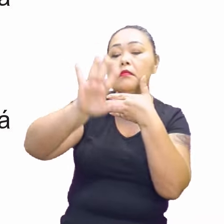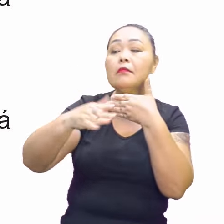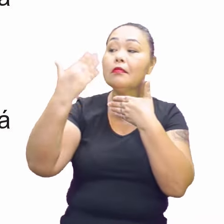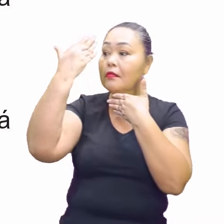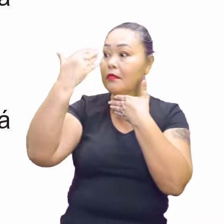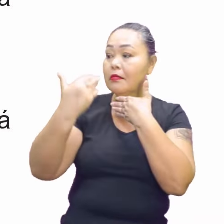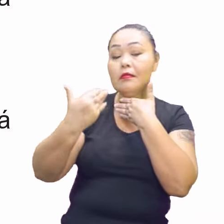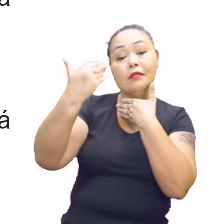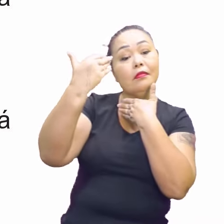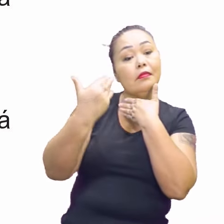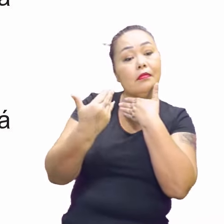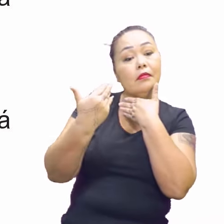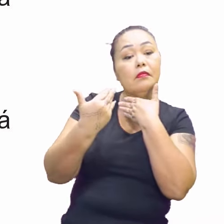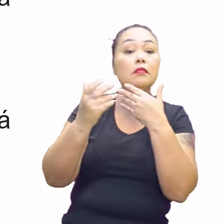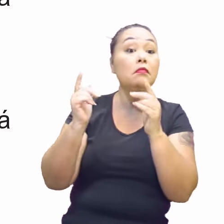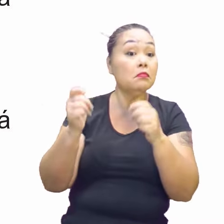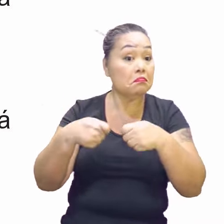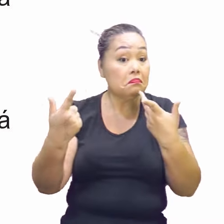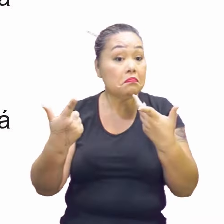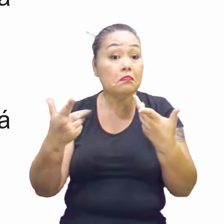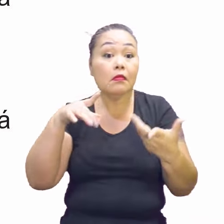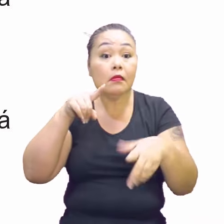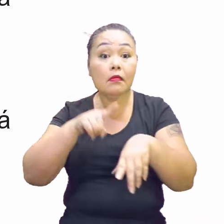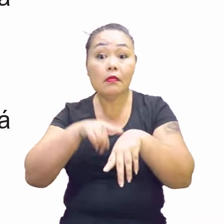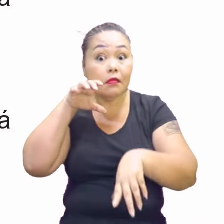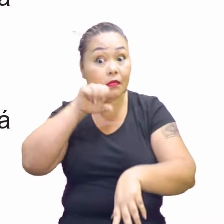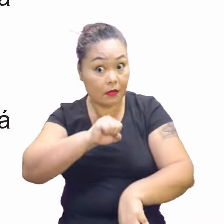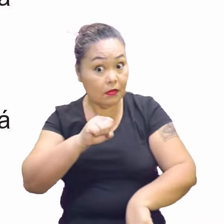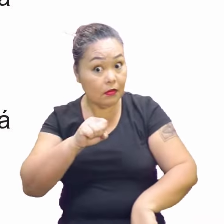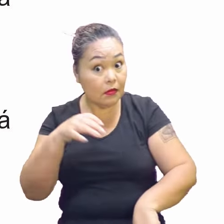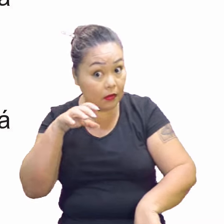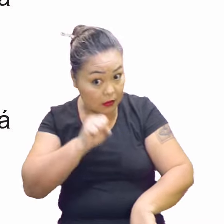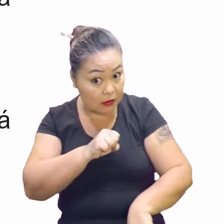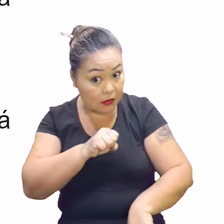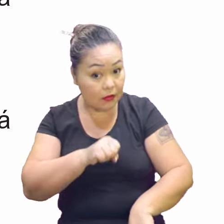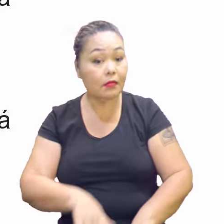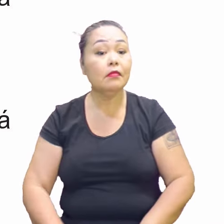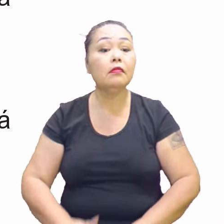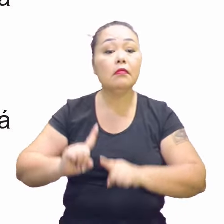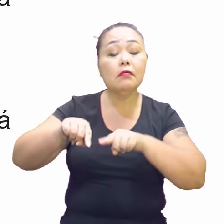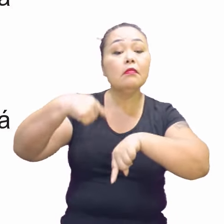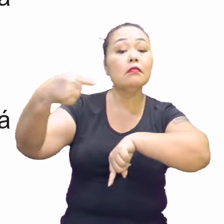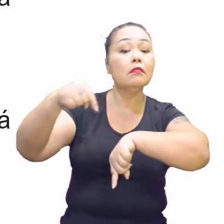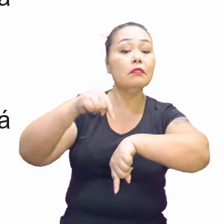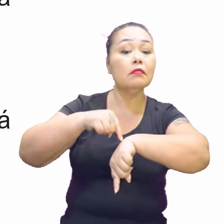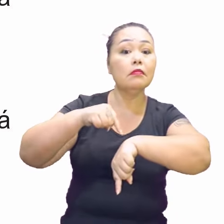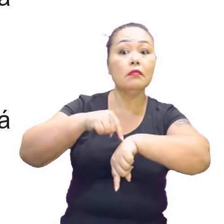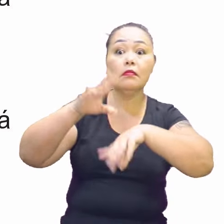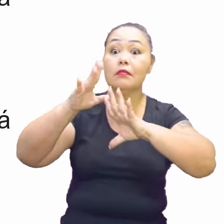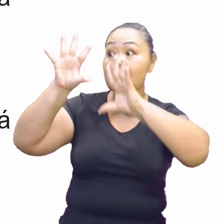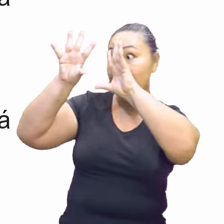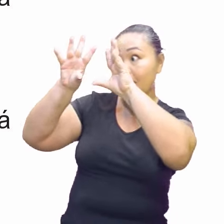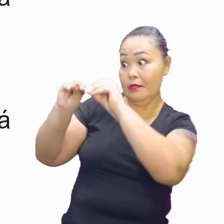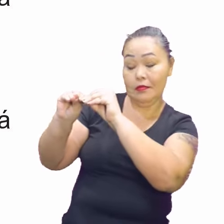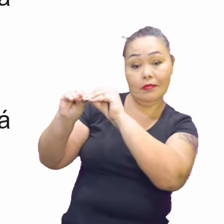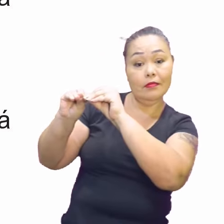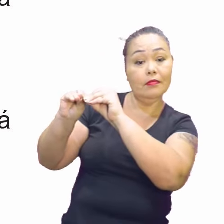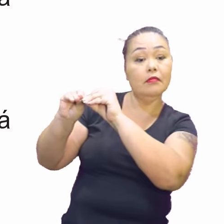sua face? Pois não, mais rápido, hein? Que daqui a pouco eles me